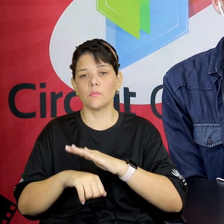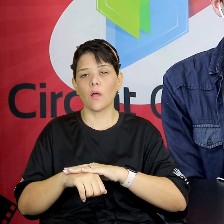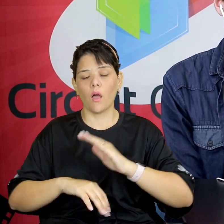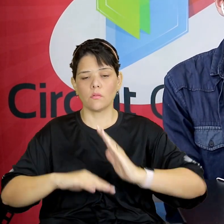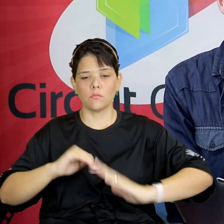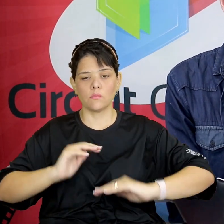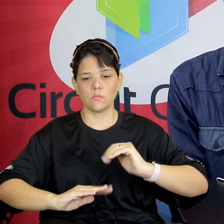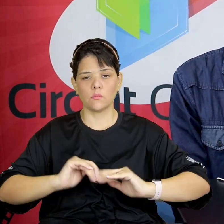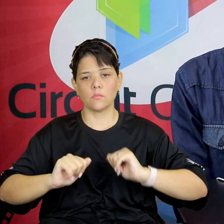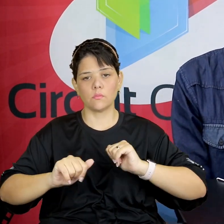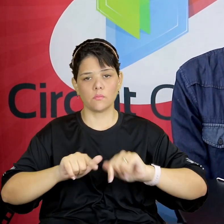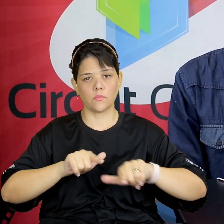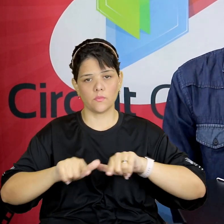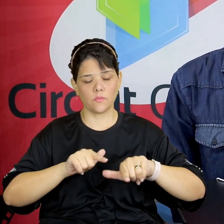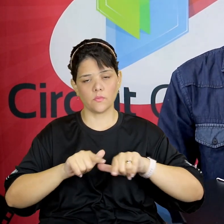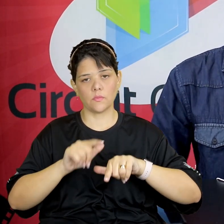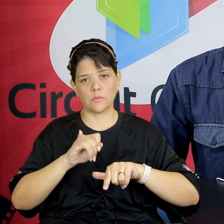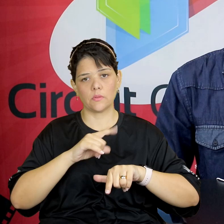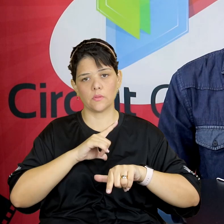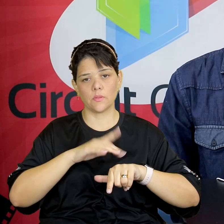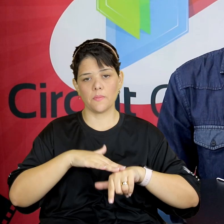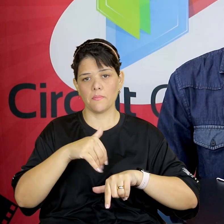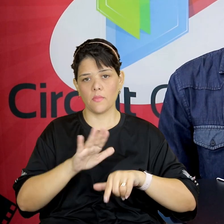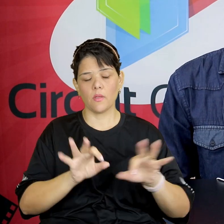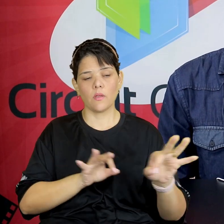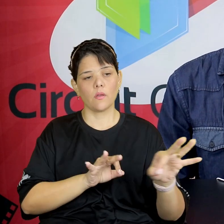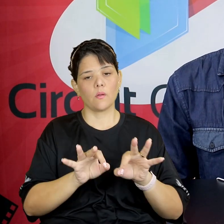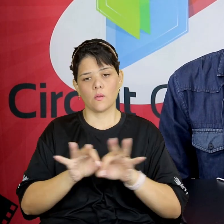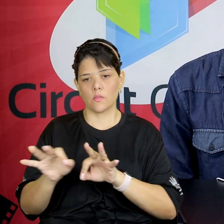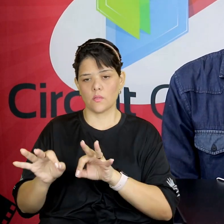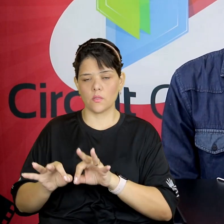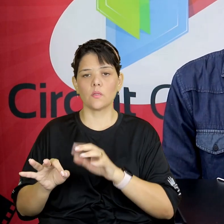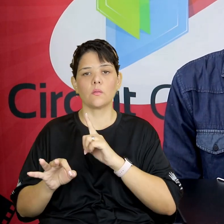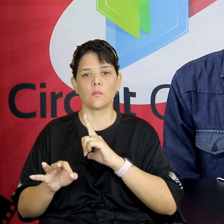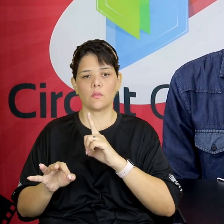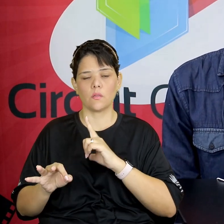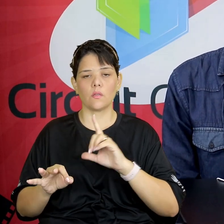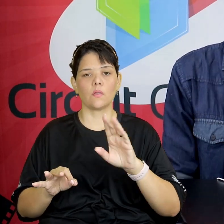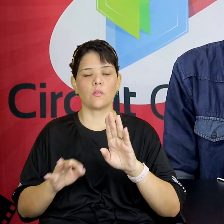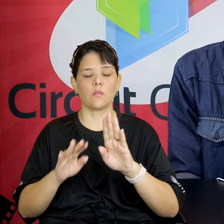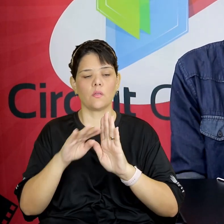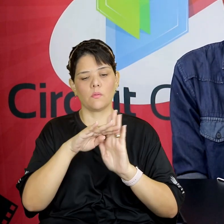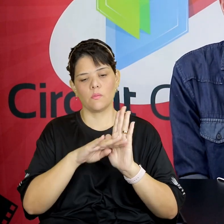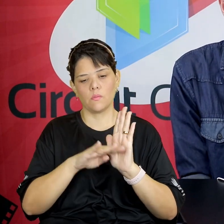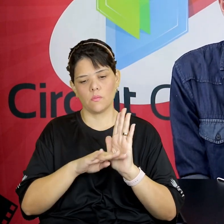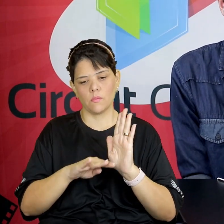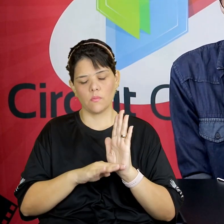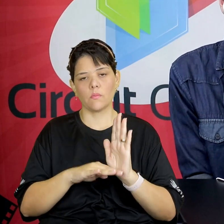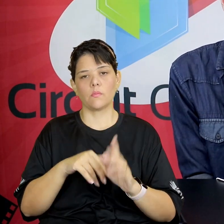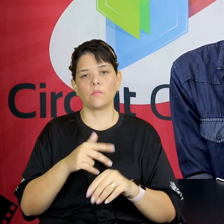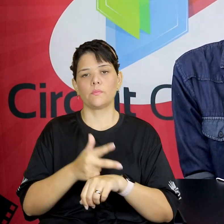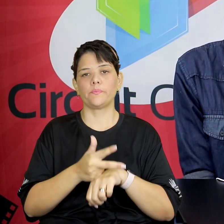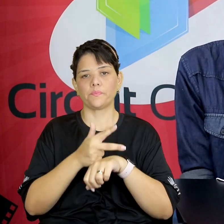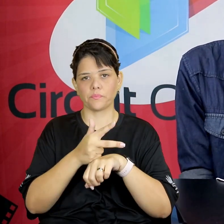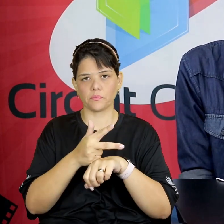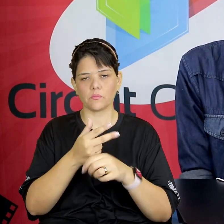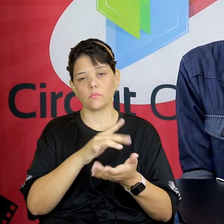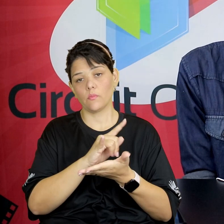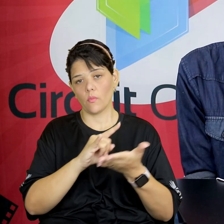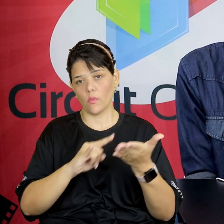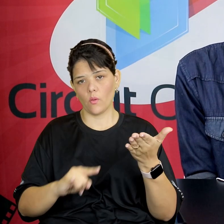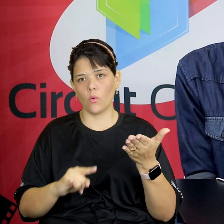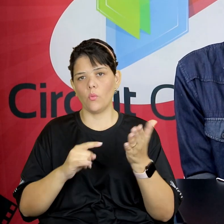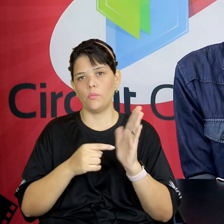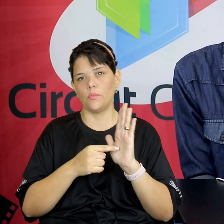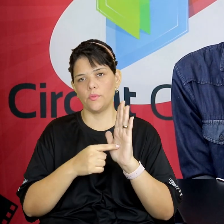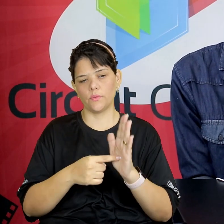mais organização nessa parte de produção, a gente tem um boletim de câmera. Não sei se vocês já estão familiares com isso, o que